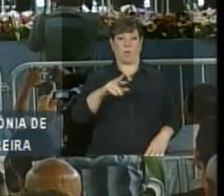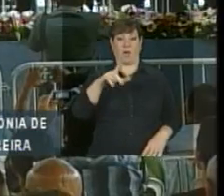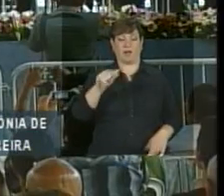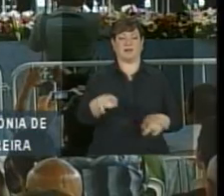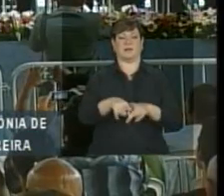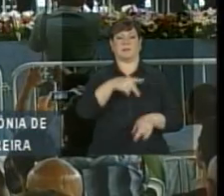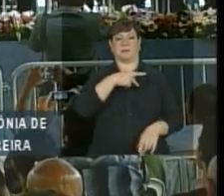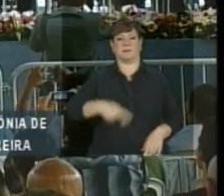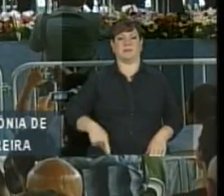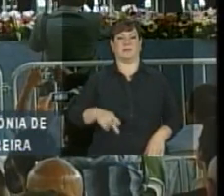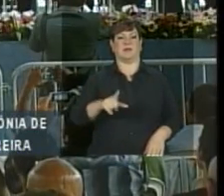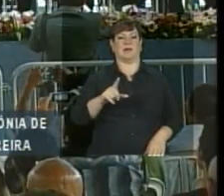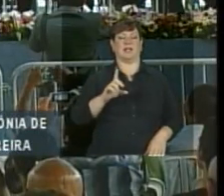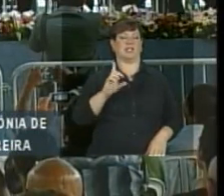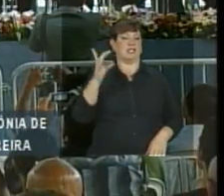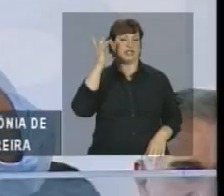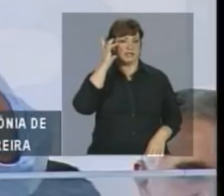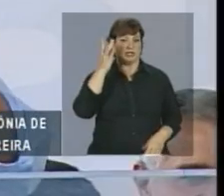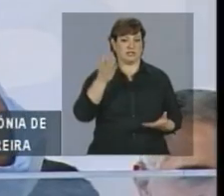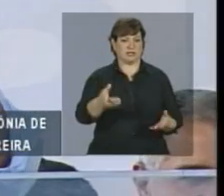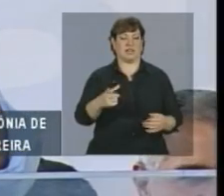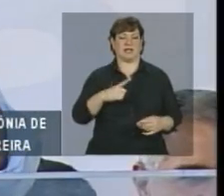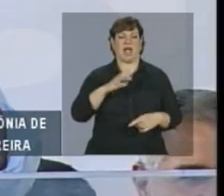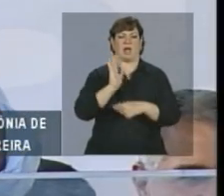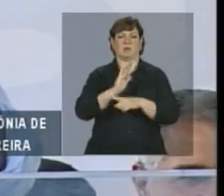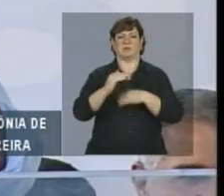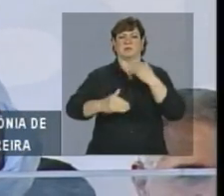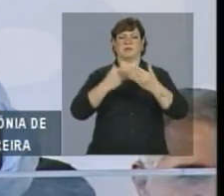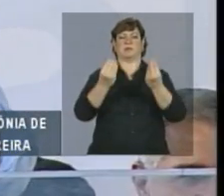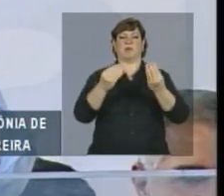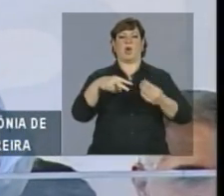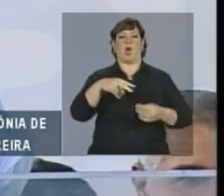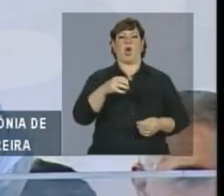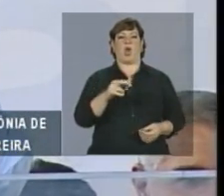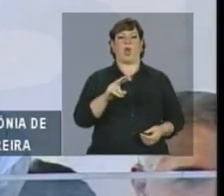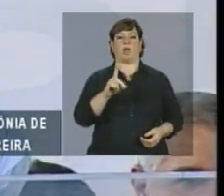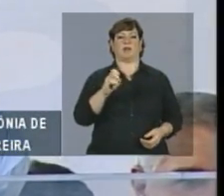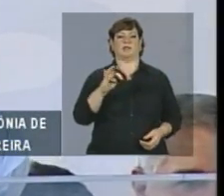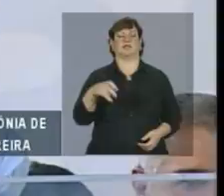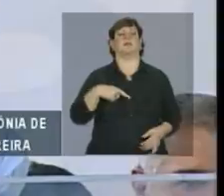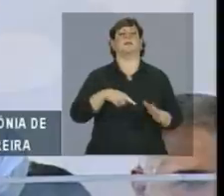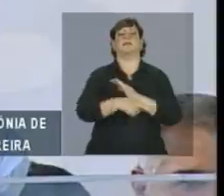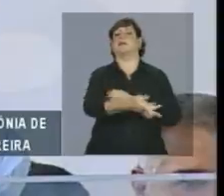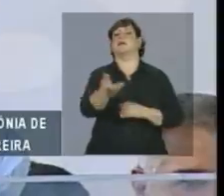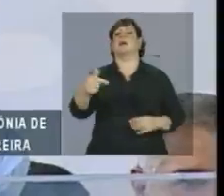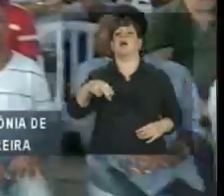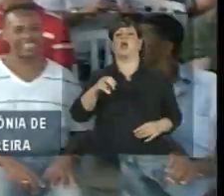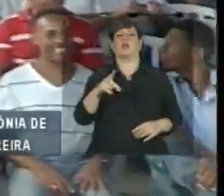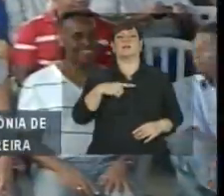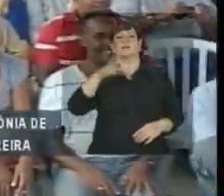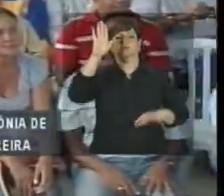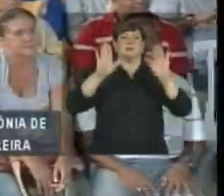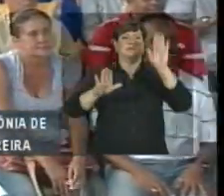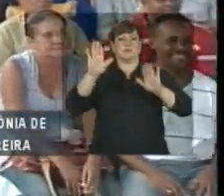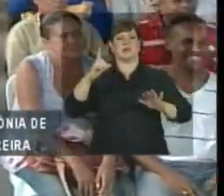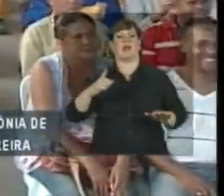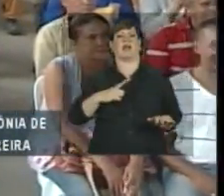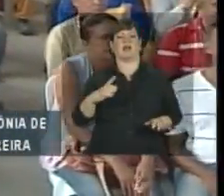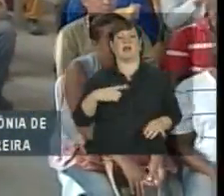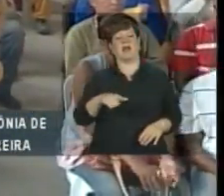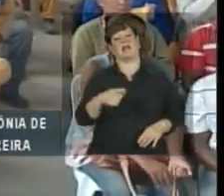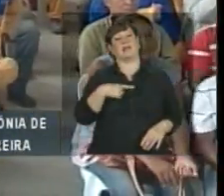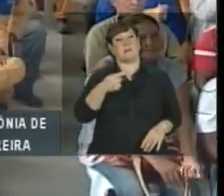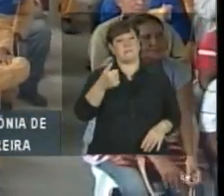tem desenvolvido muito o Nordeste, graças a Deus. Quem é do Nordeste, ele levanta a mão. Ah, bom, então tem pouco